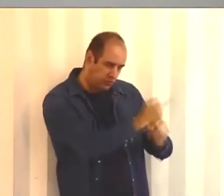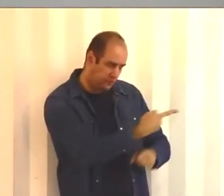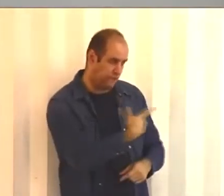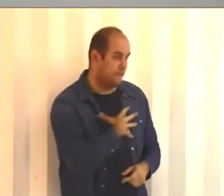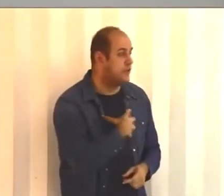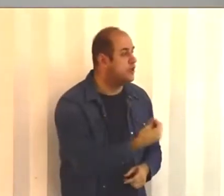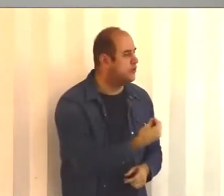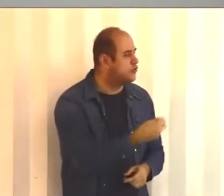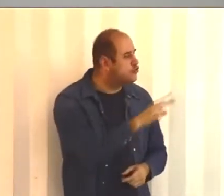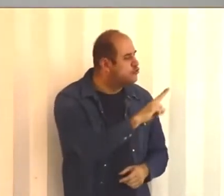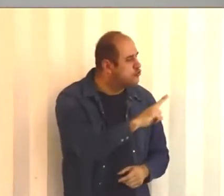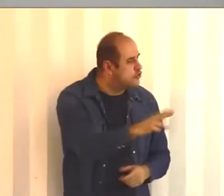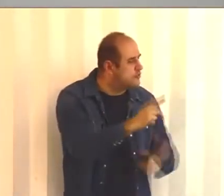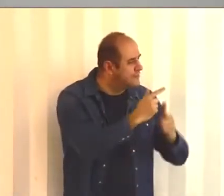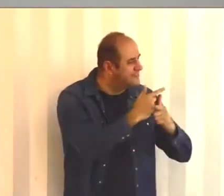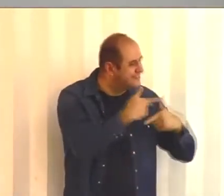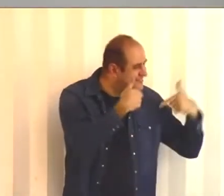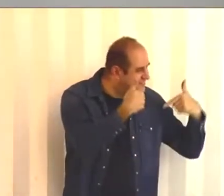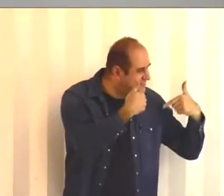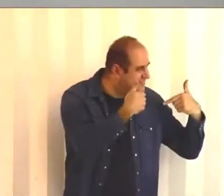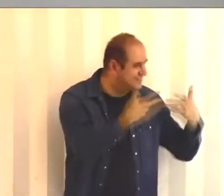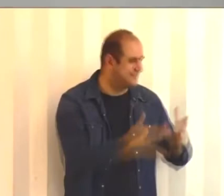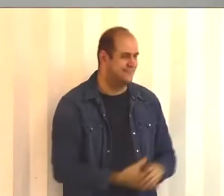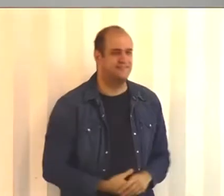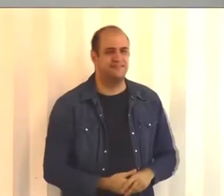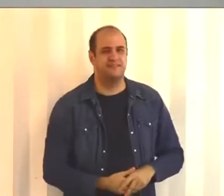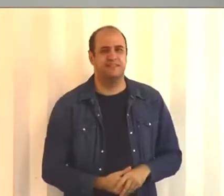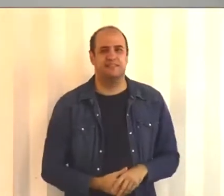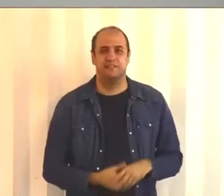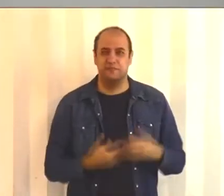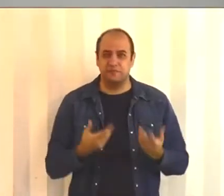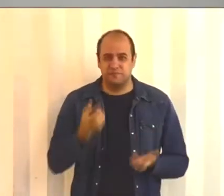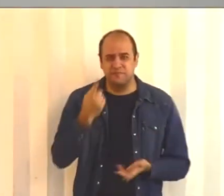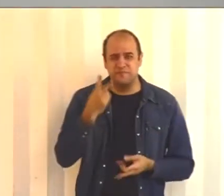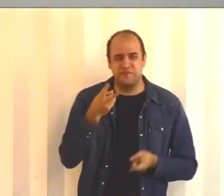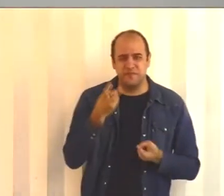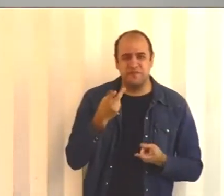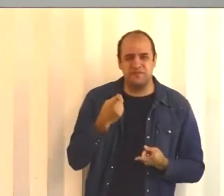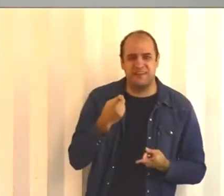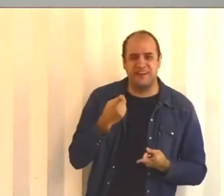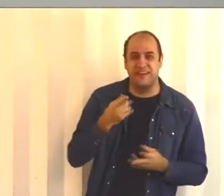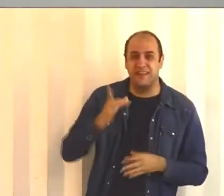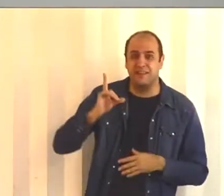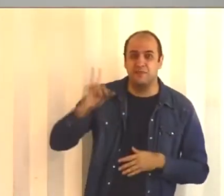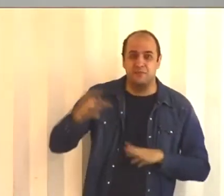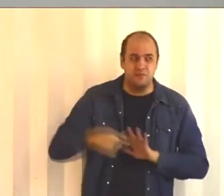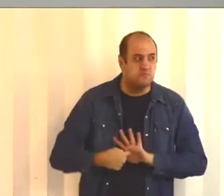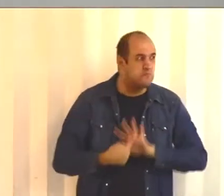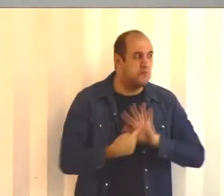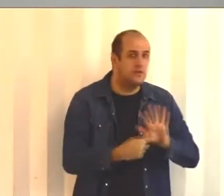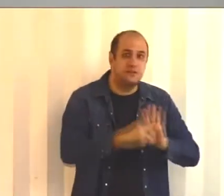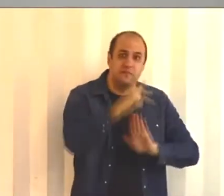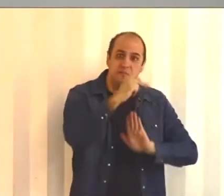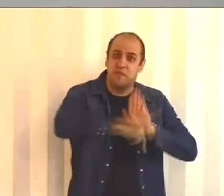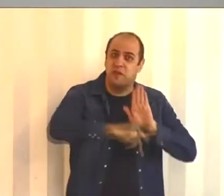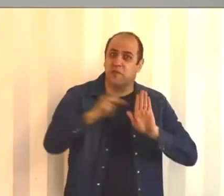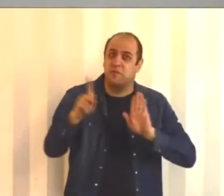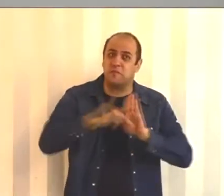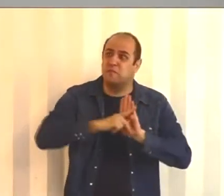um filho, e o nome dele será Sorriso, será Riso. Essa é a maneira de Deus mostrar que o plano é